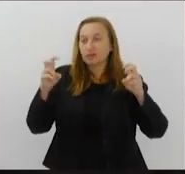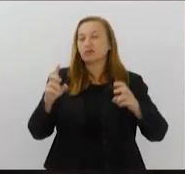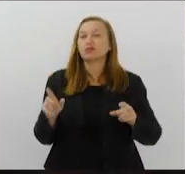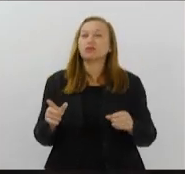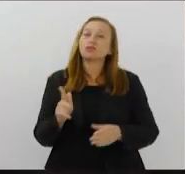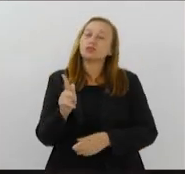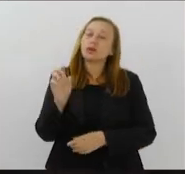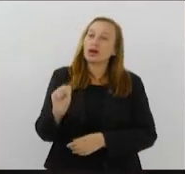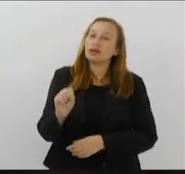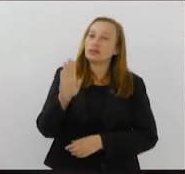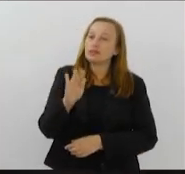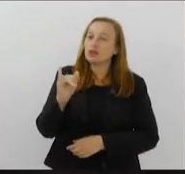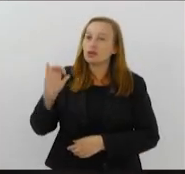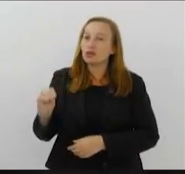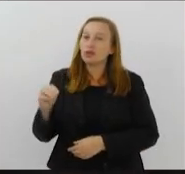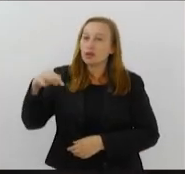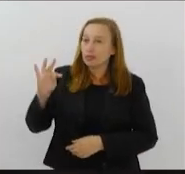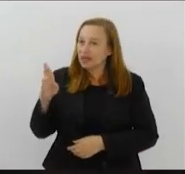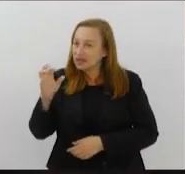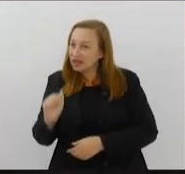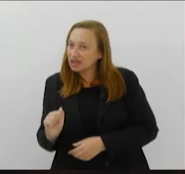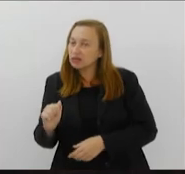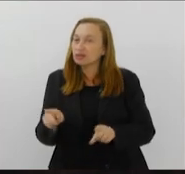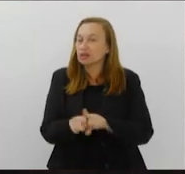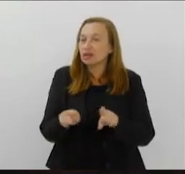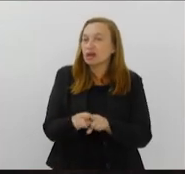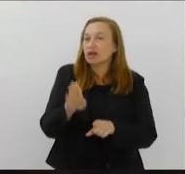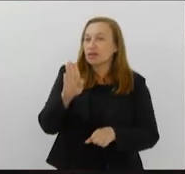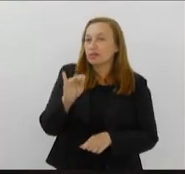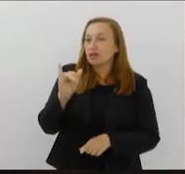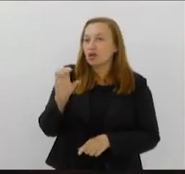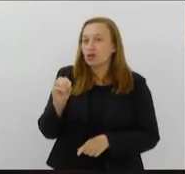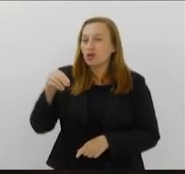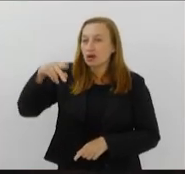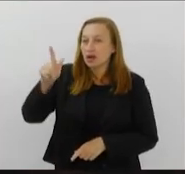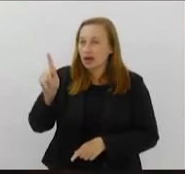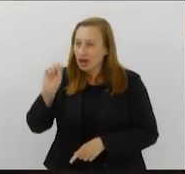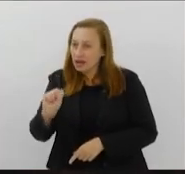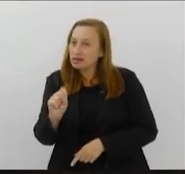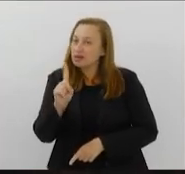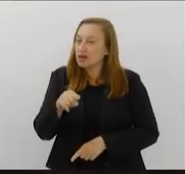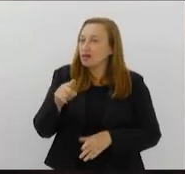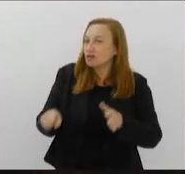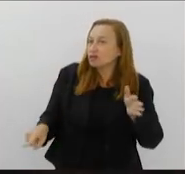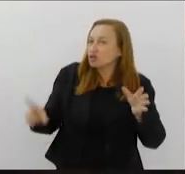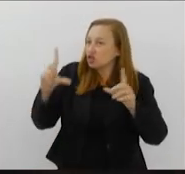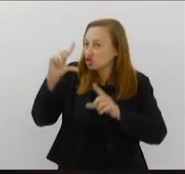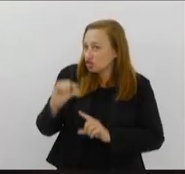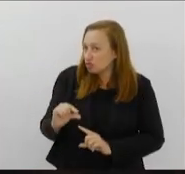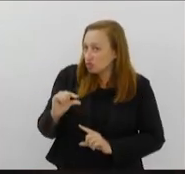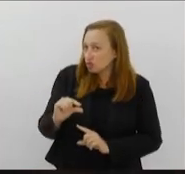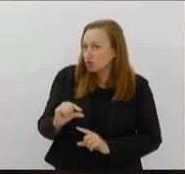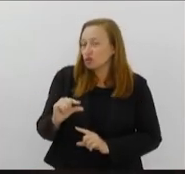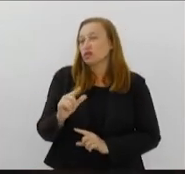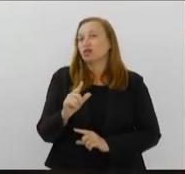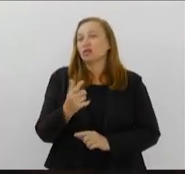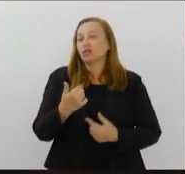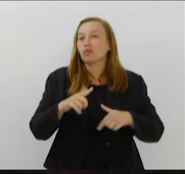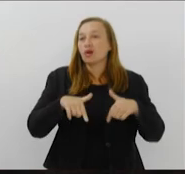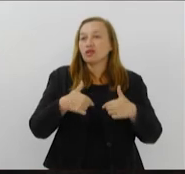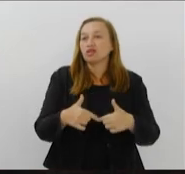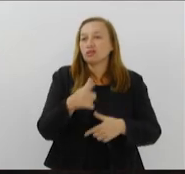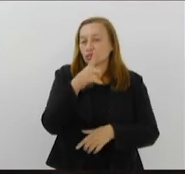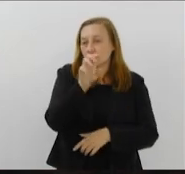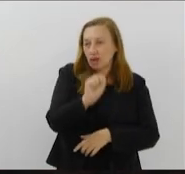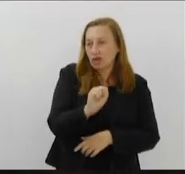o biometano, o biogás, ele é uma forma da gente justamente reduzir a emissão dos gases de efeito estufa.